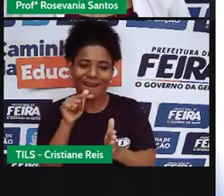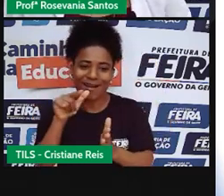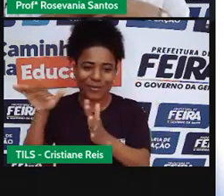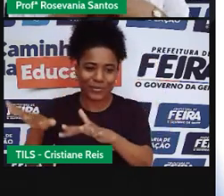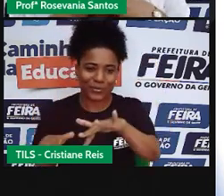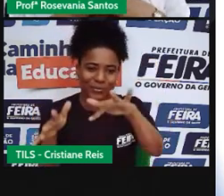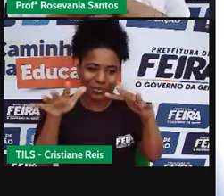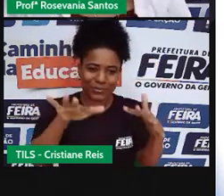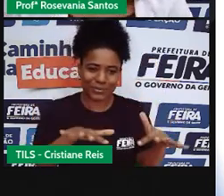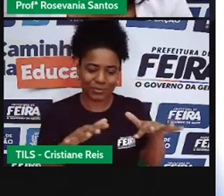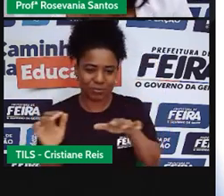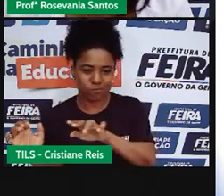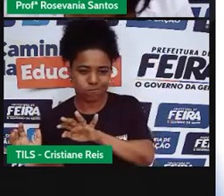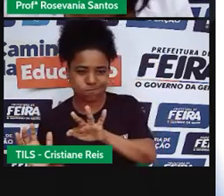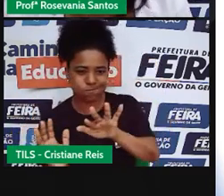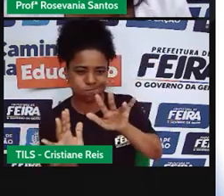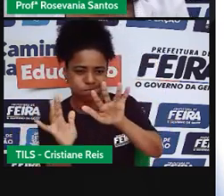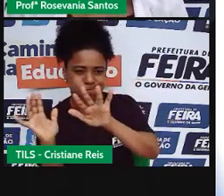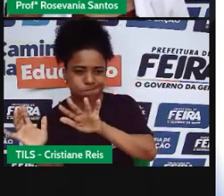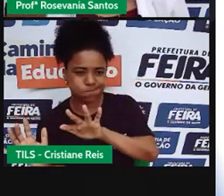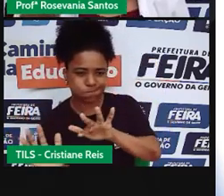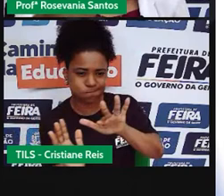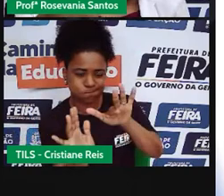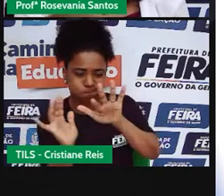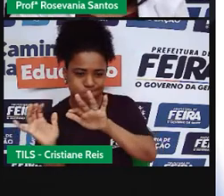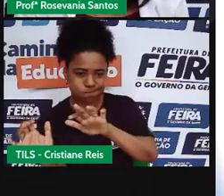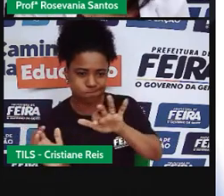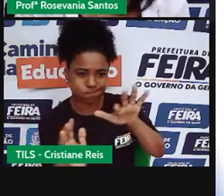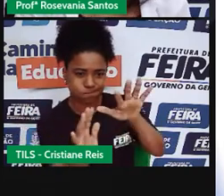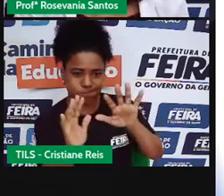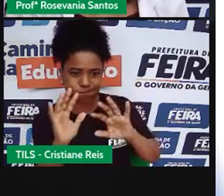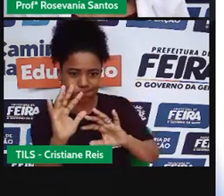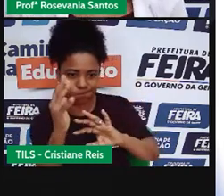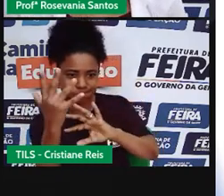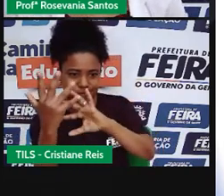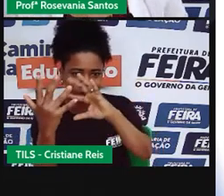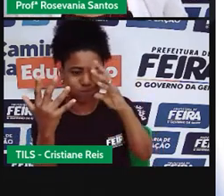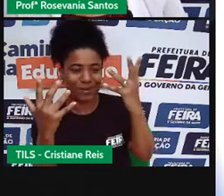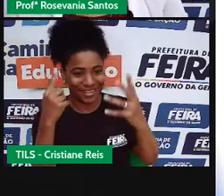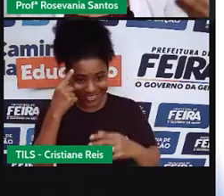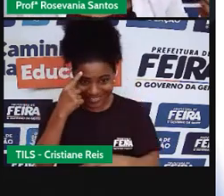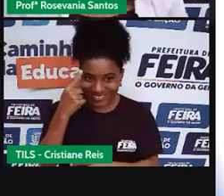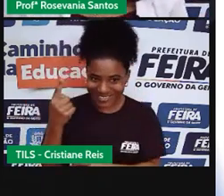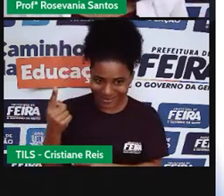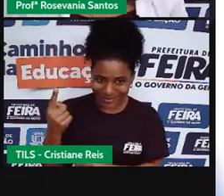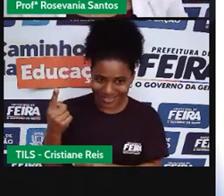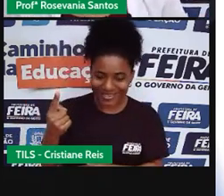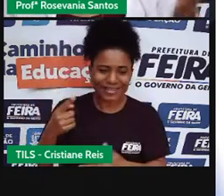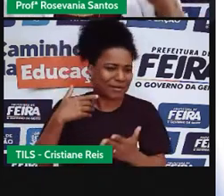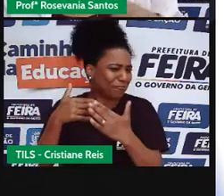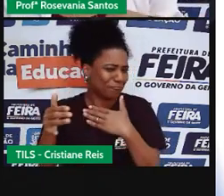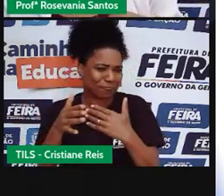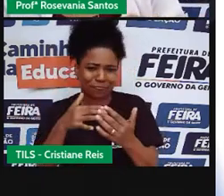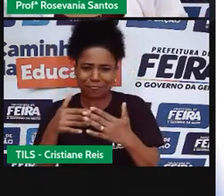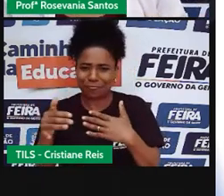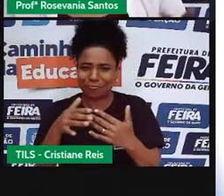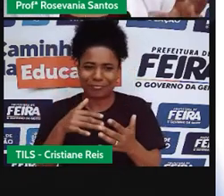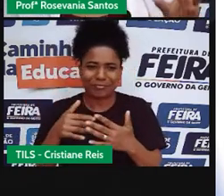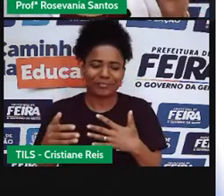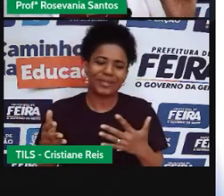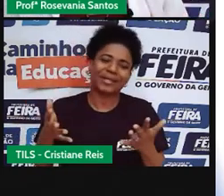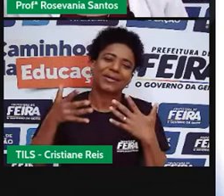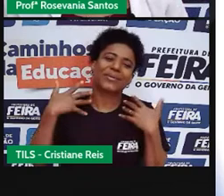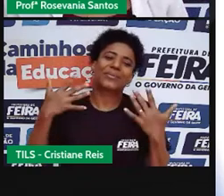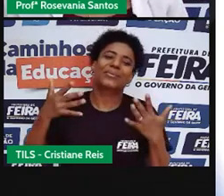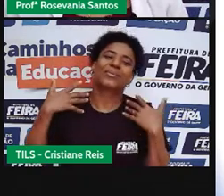digo para vocês que não importa a estação do ano, sempre dá uma praiazinha, né? Uns dias mais friozinhos, outros dias mais